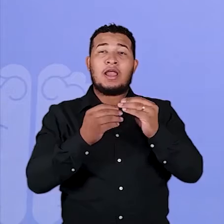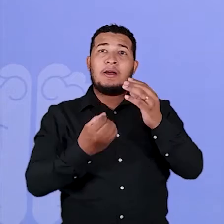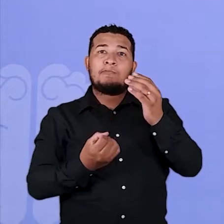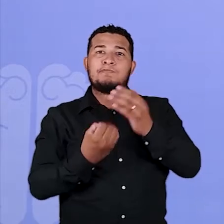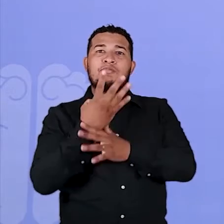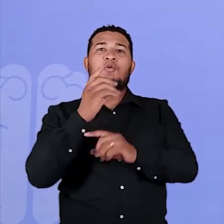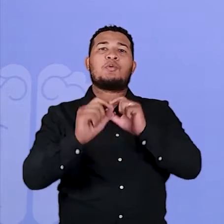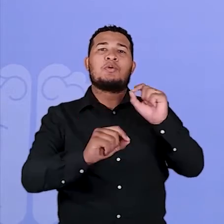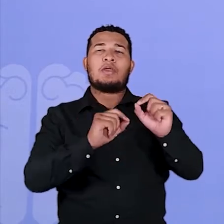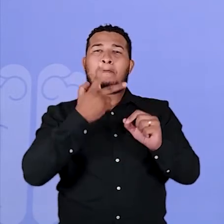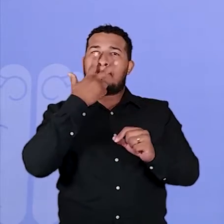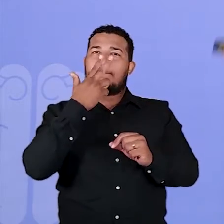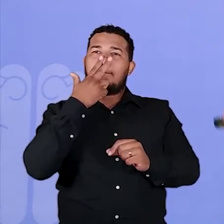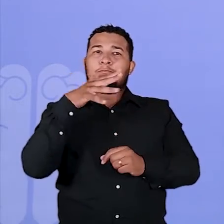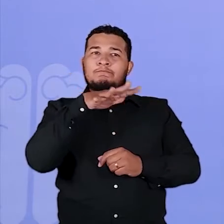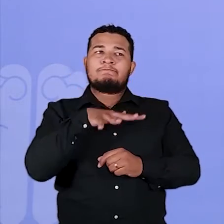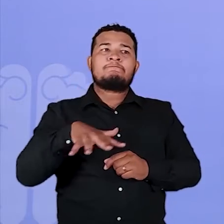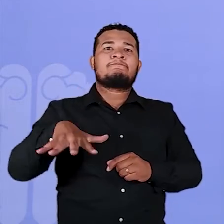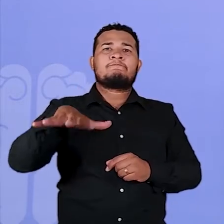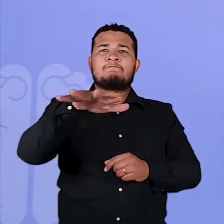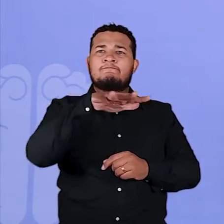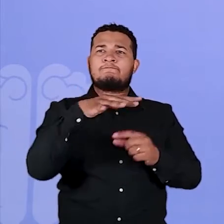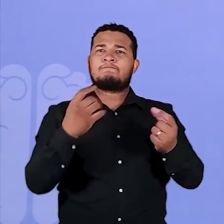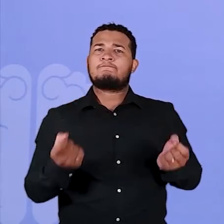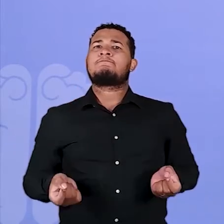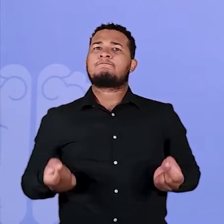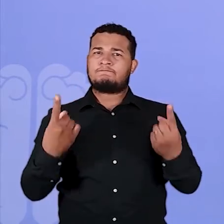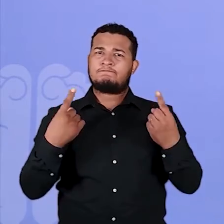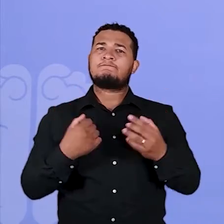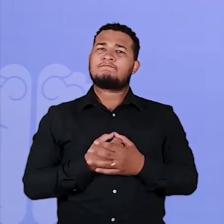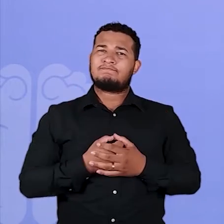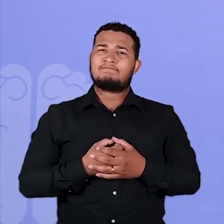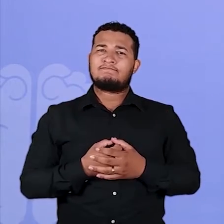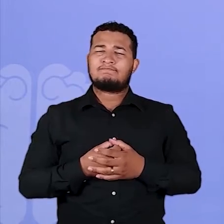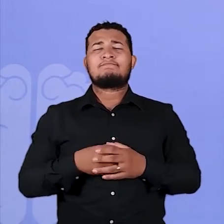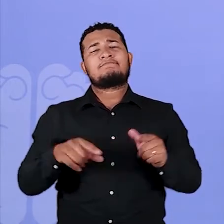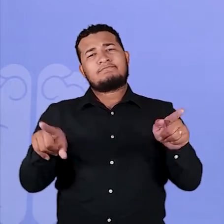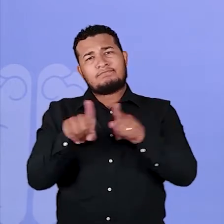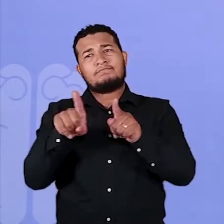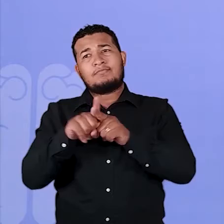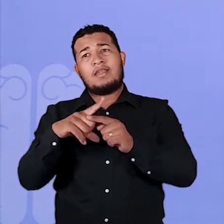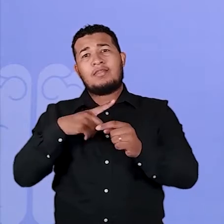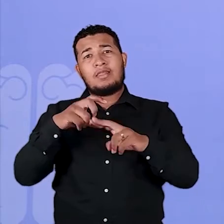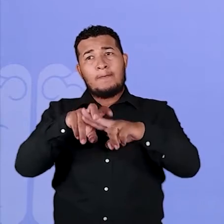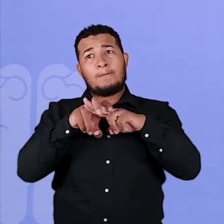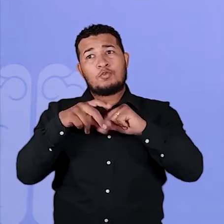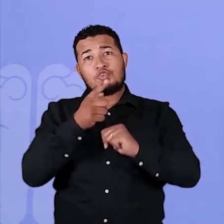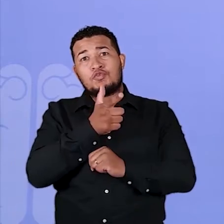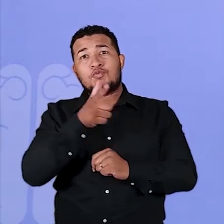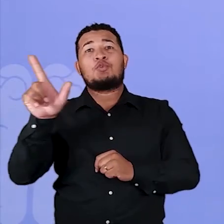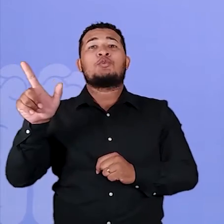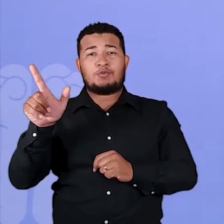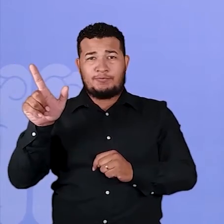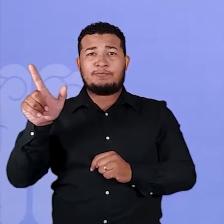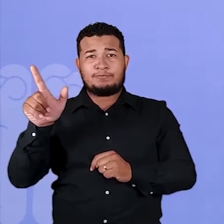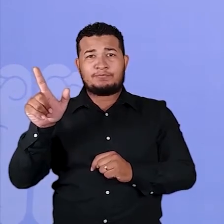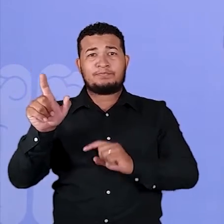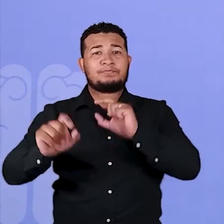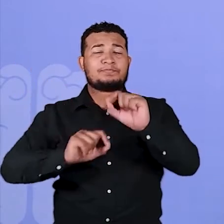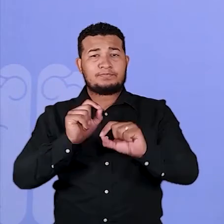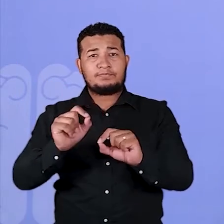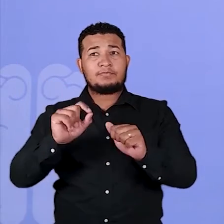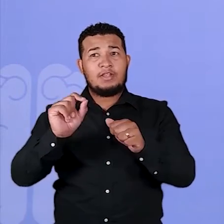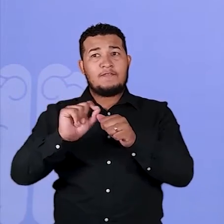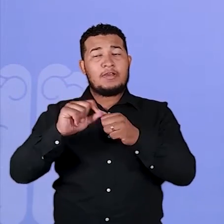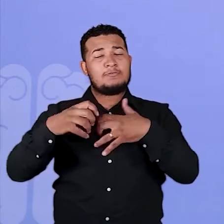a gente cria um cenário muito estranho. E, claro, tem um outro motivo